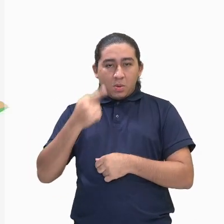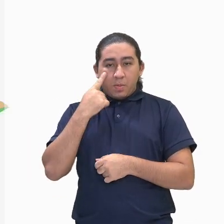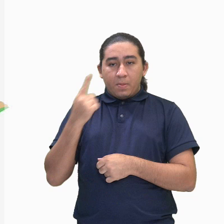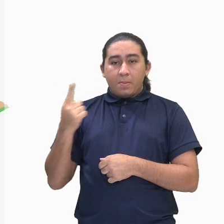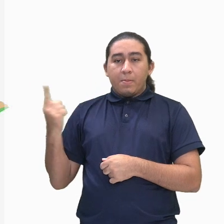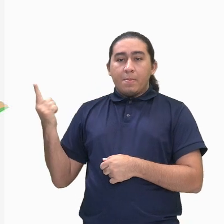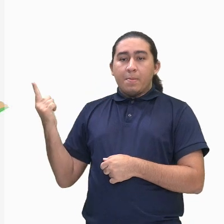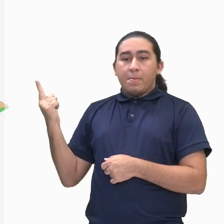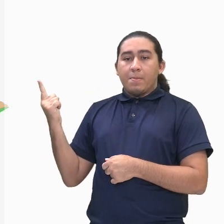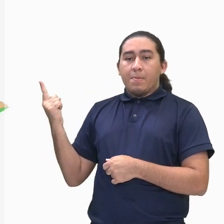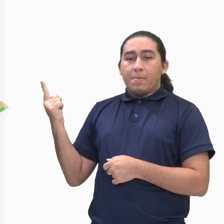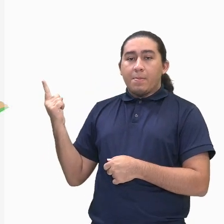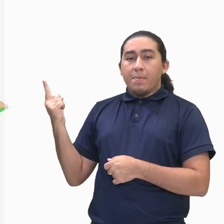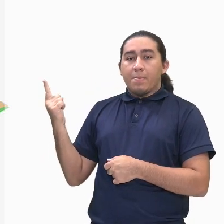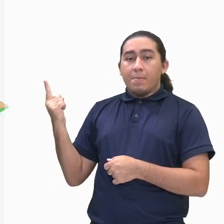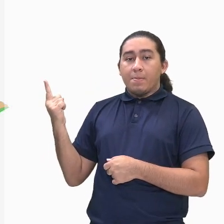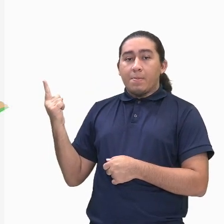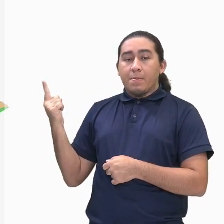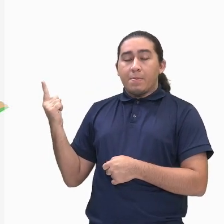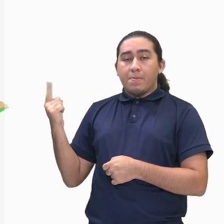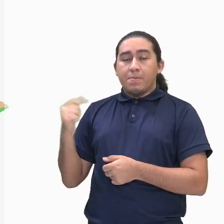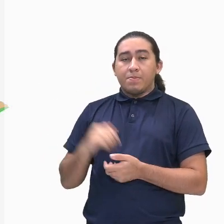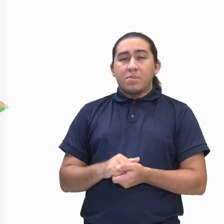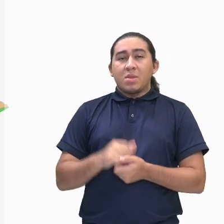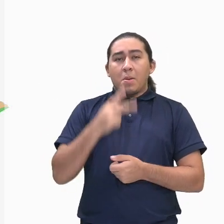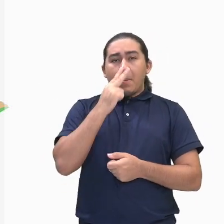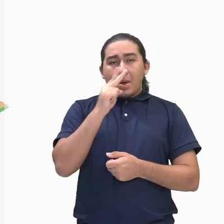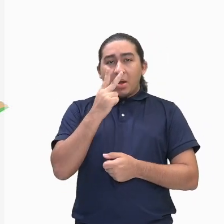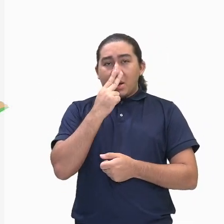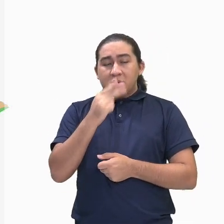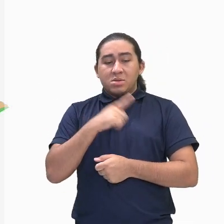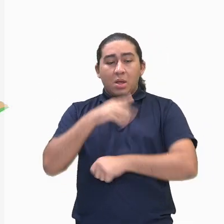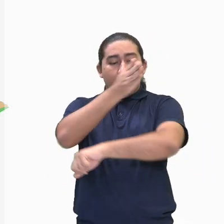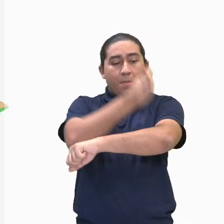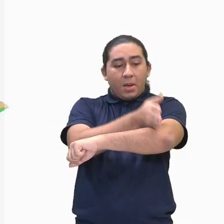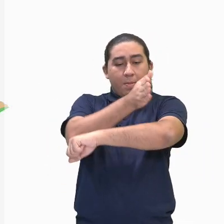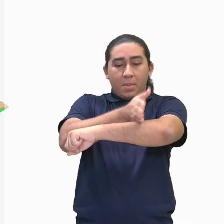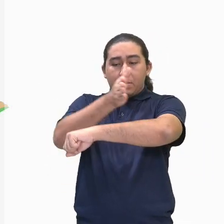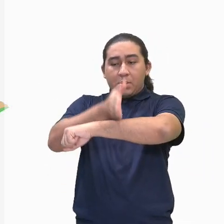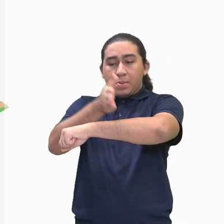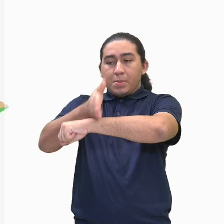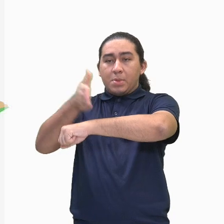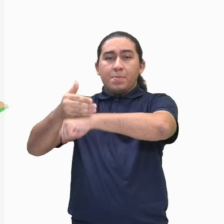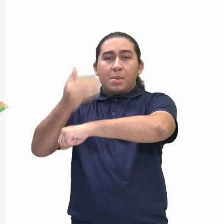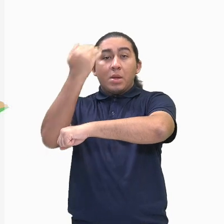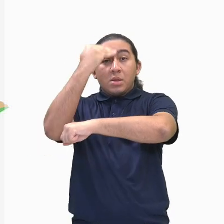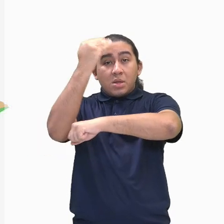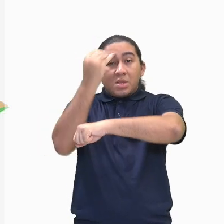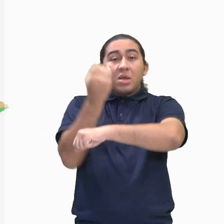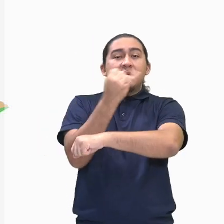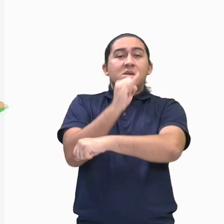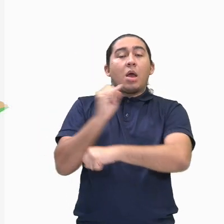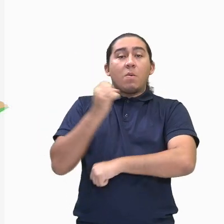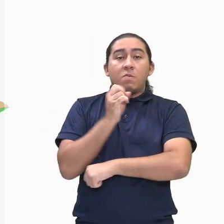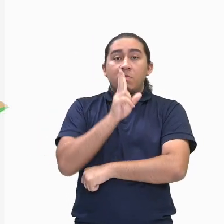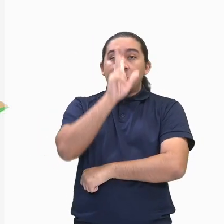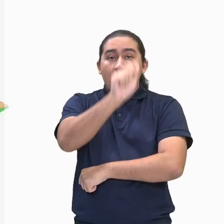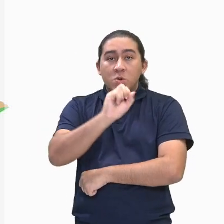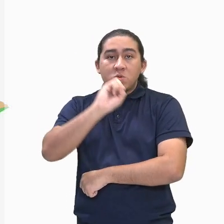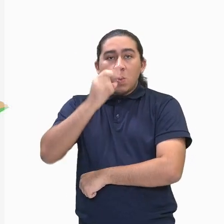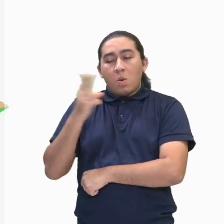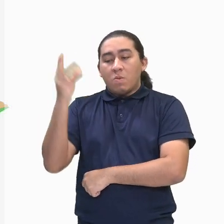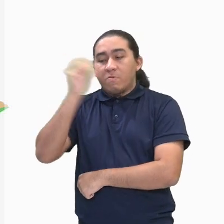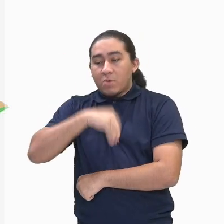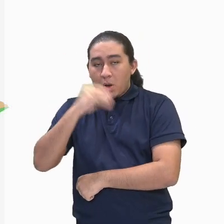observa essa escala, né, que é como se fosse ali uma régua para a gente medir a intensidade de um terremoto. Então, olha aí, a